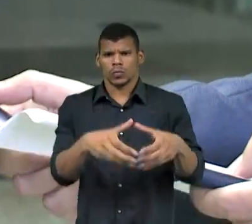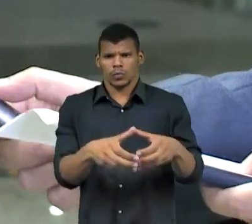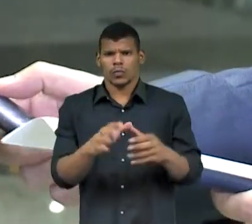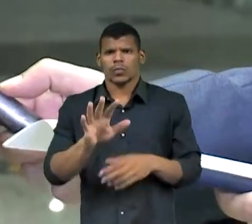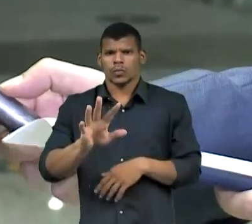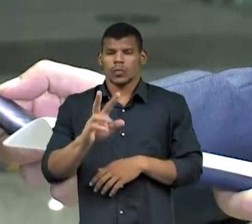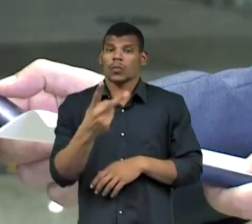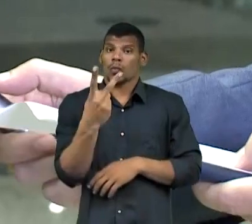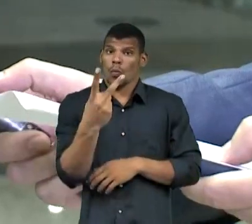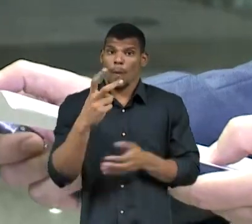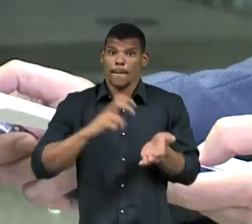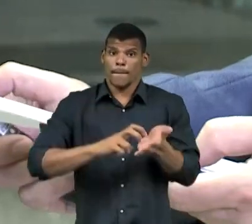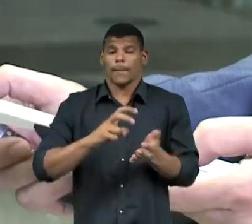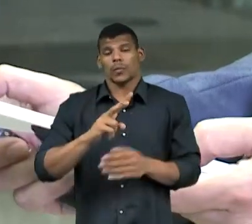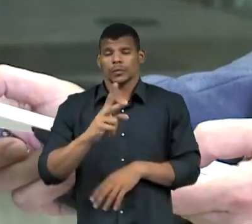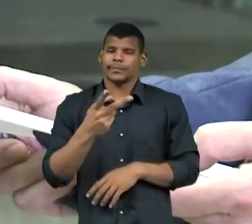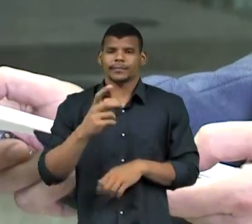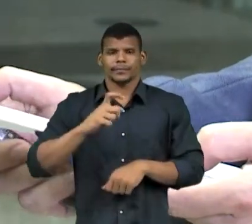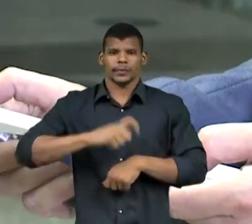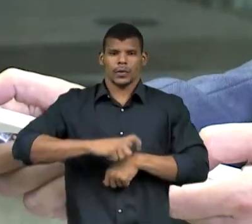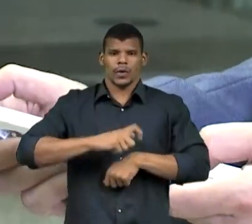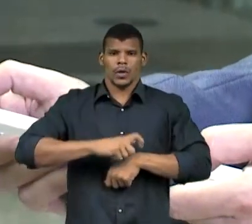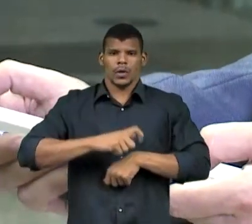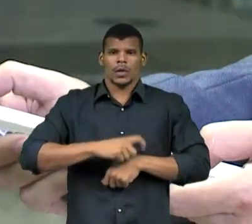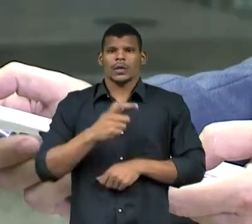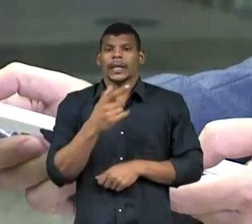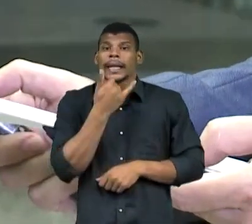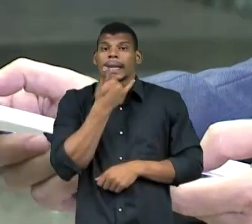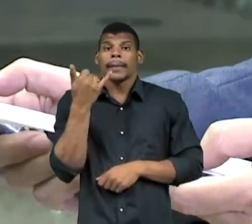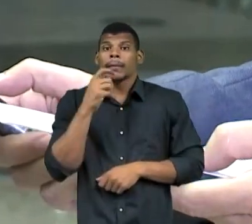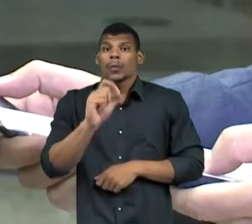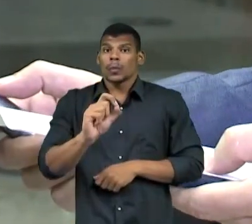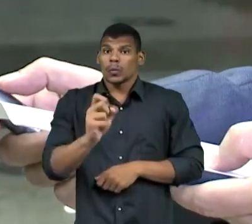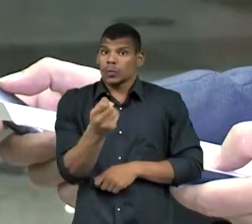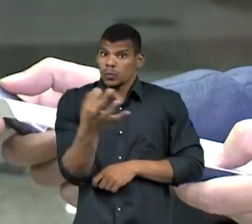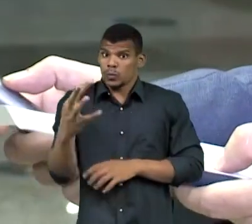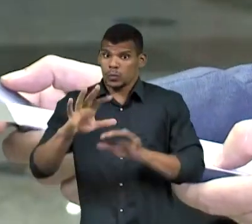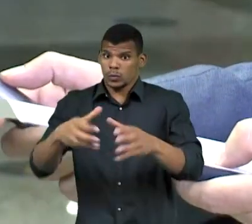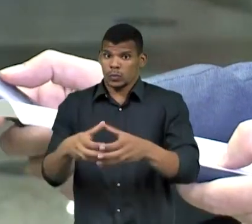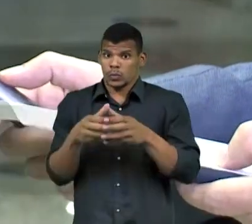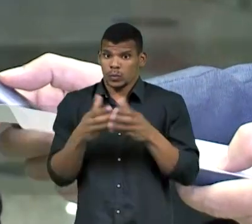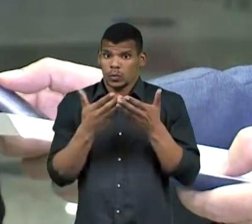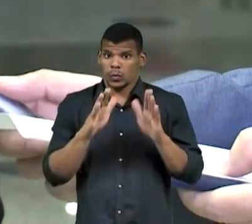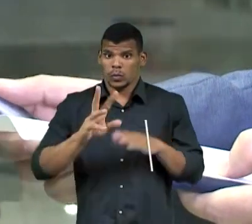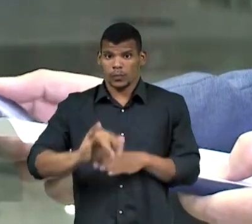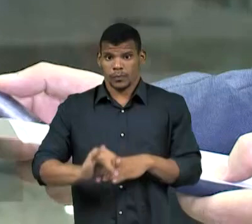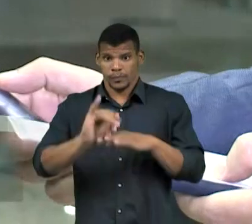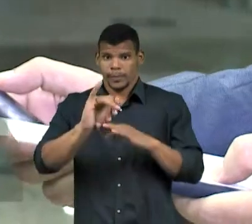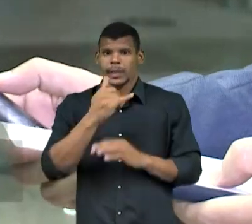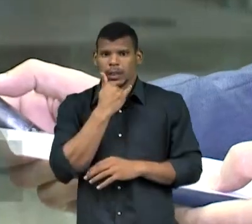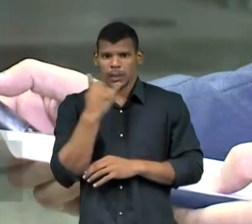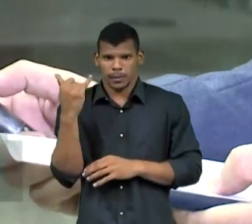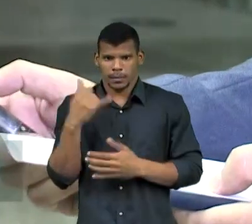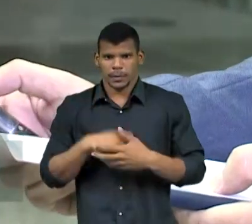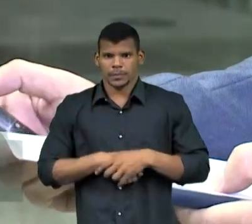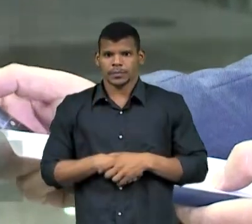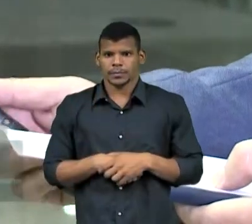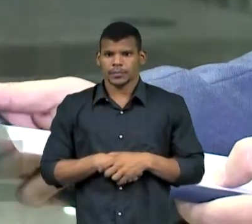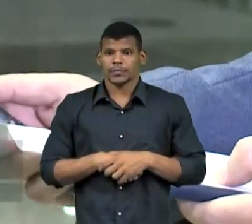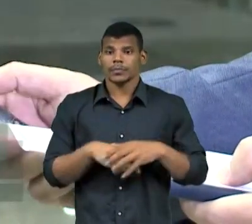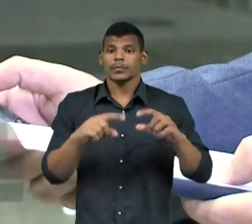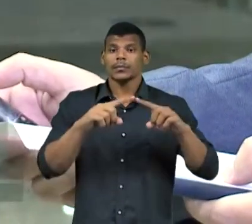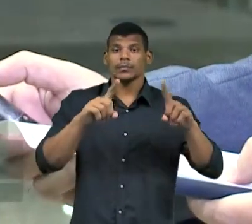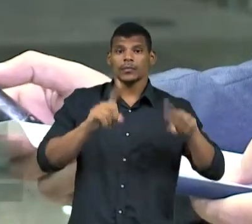turnos. Dependendo da demanda, nós iremos abrindo turmas, certo? Porque esse programa foi feito